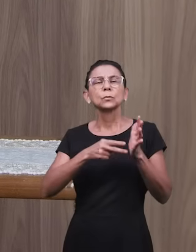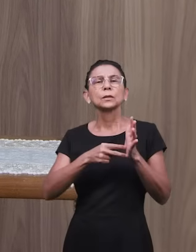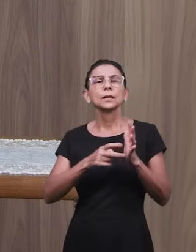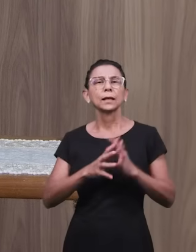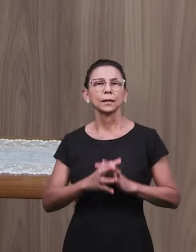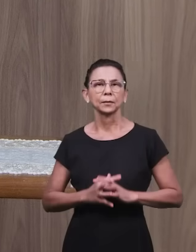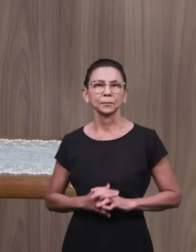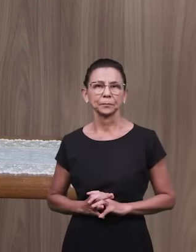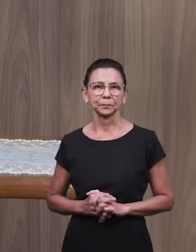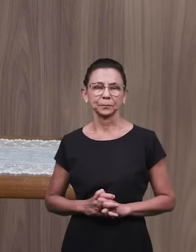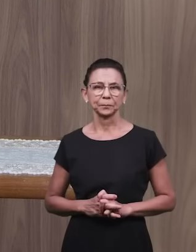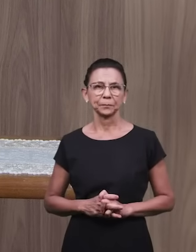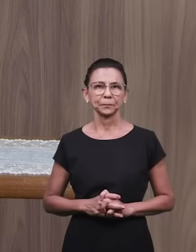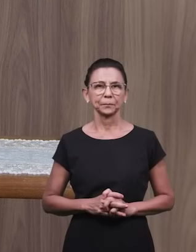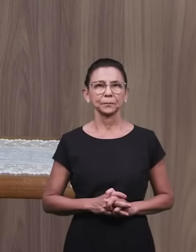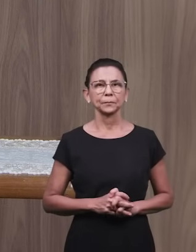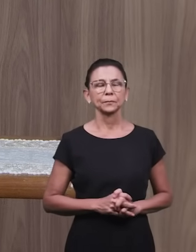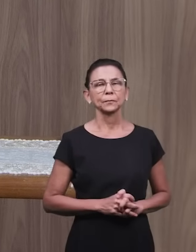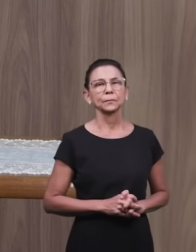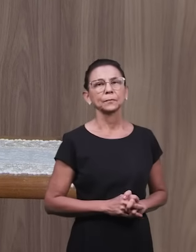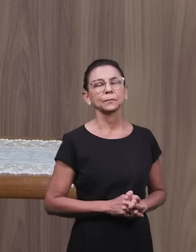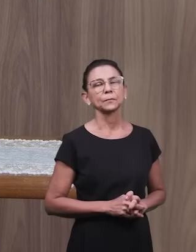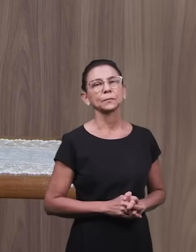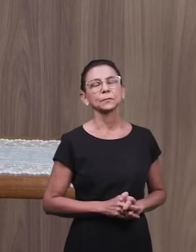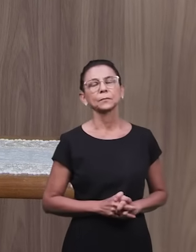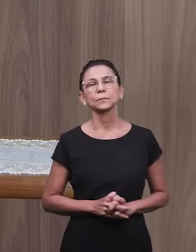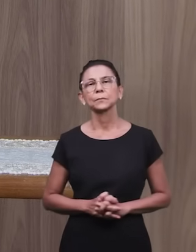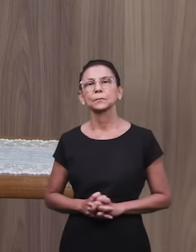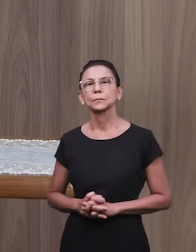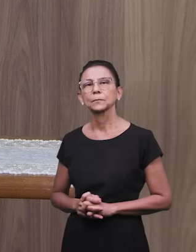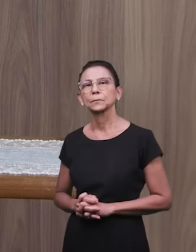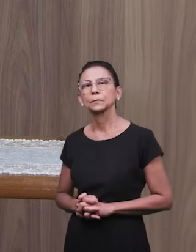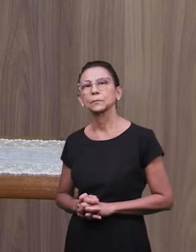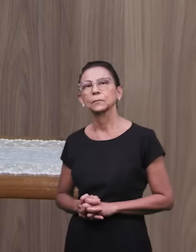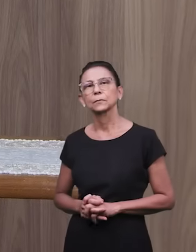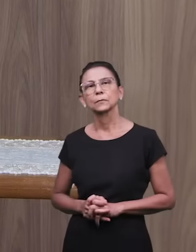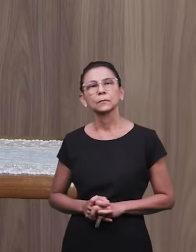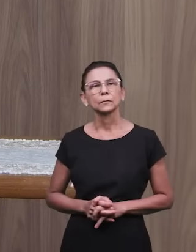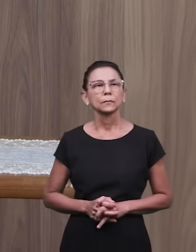Porque uma igreja composta de vários membros